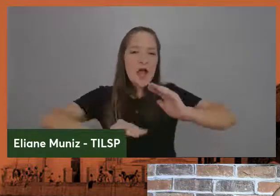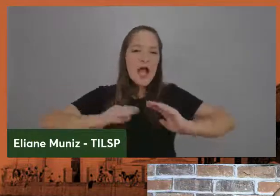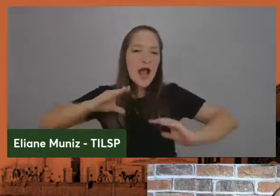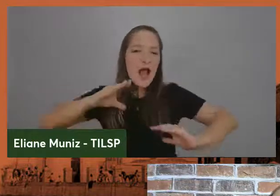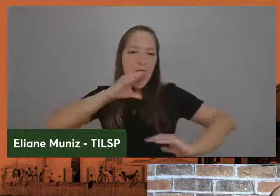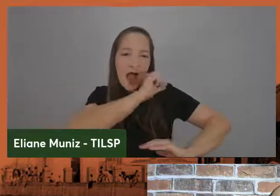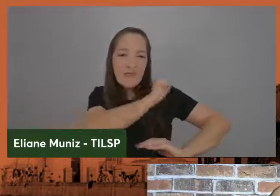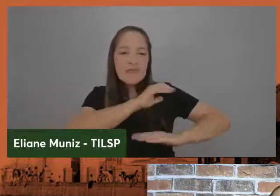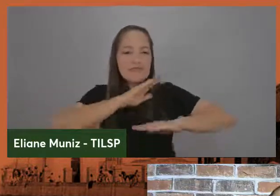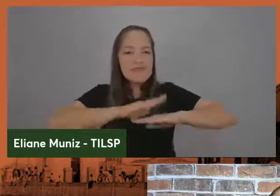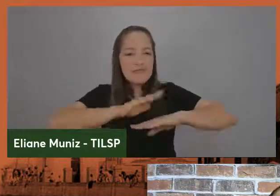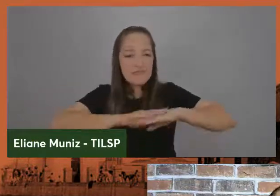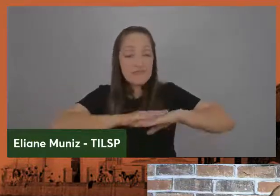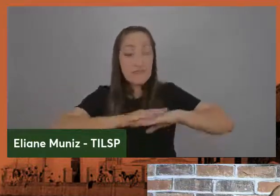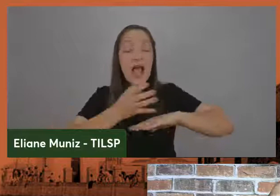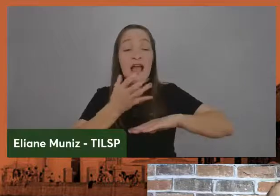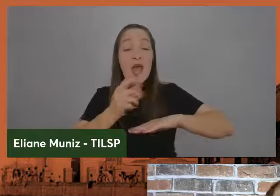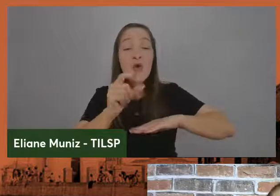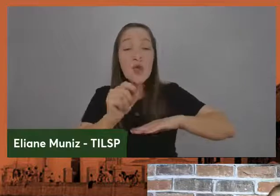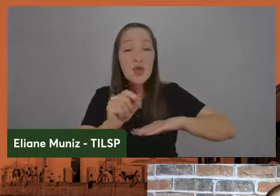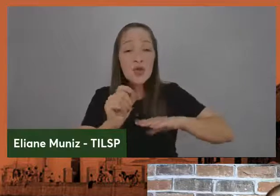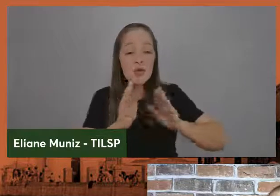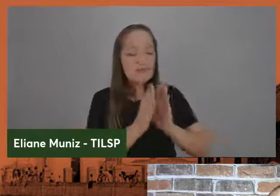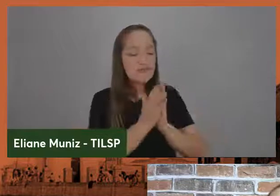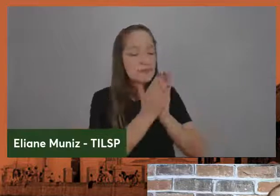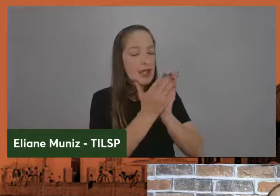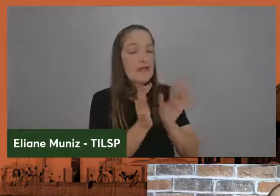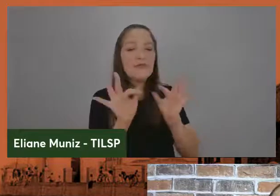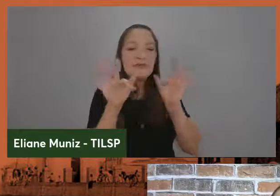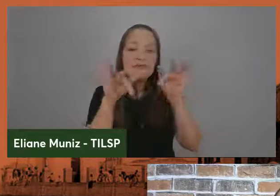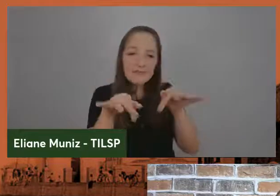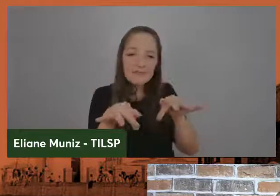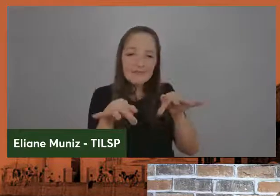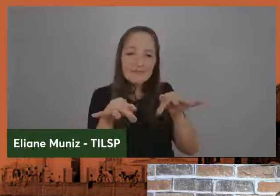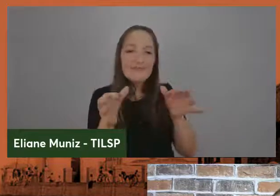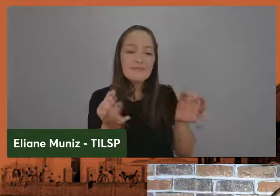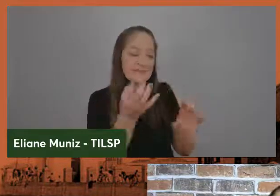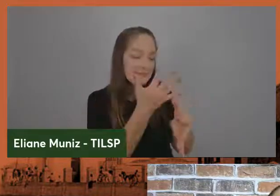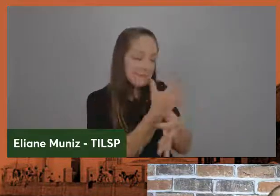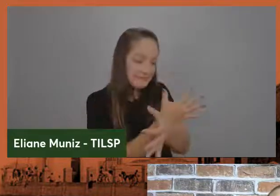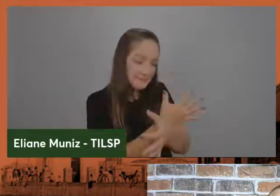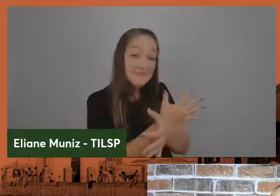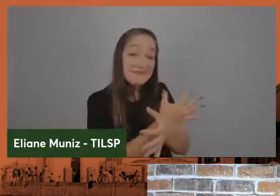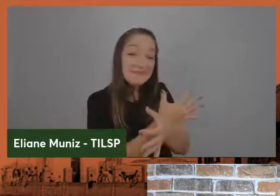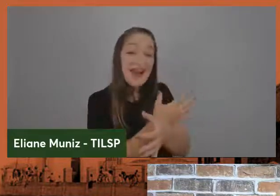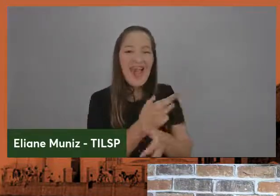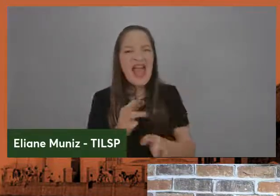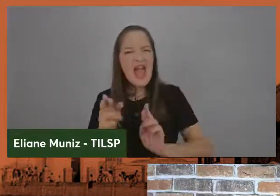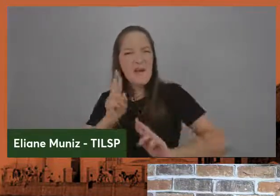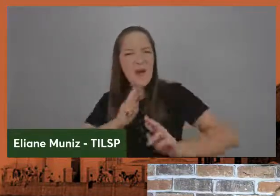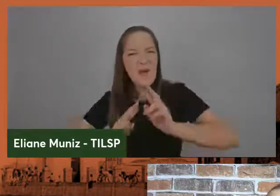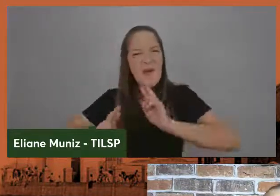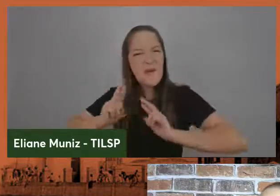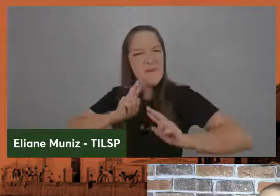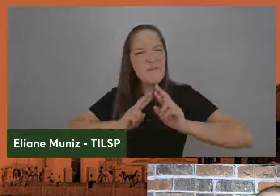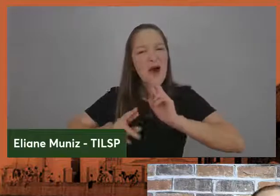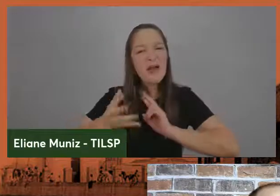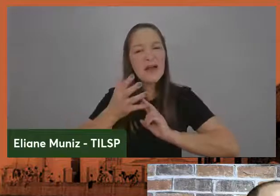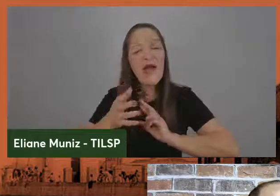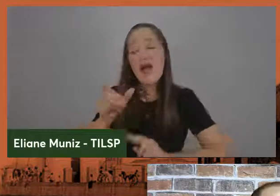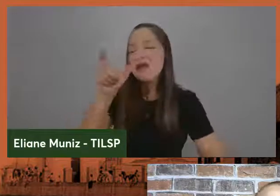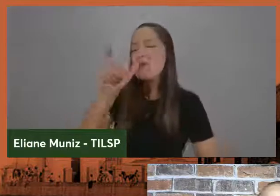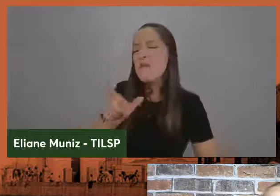necessidade de, ao terminar um livro, ter todas as respostas. Então, eu quero exatamente saber por que que o personagem